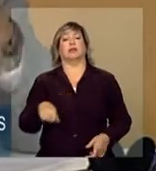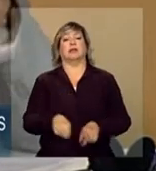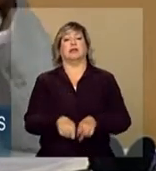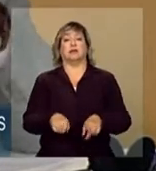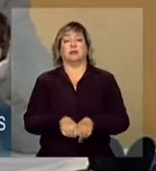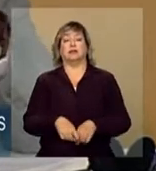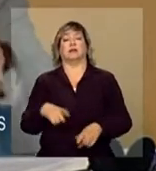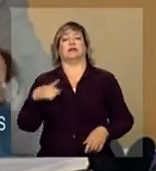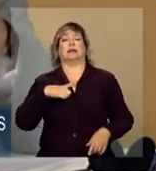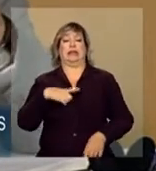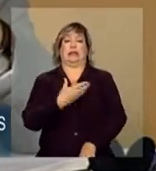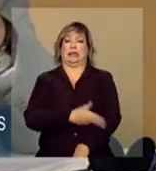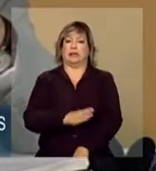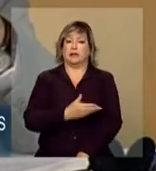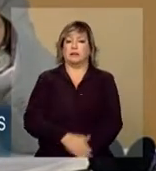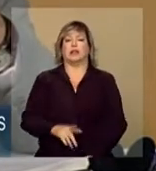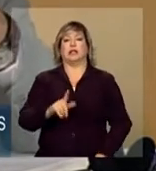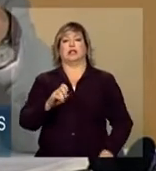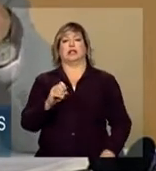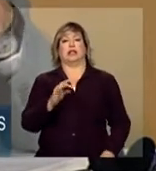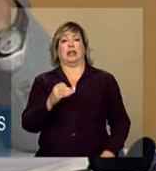mas tem também treinamento, gestão,